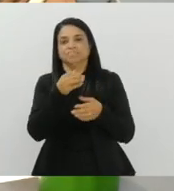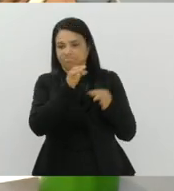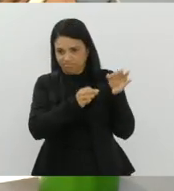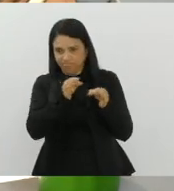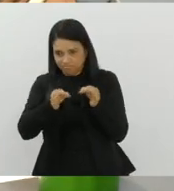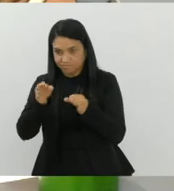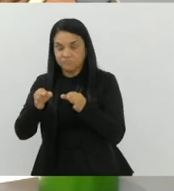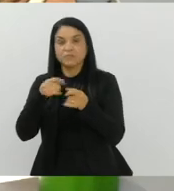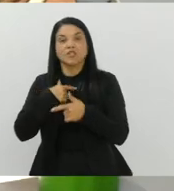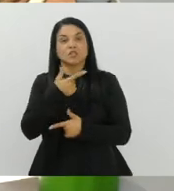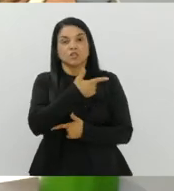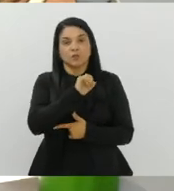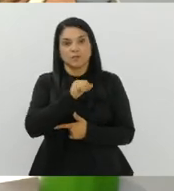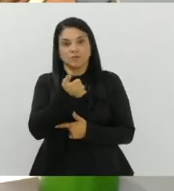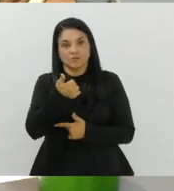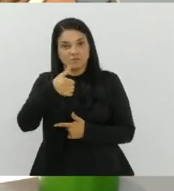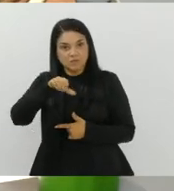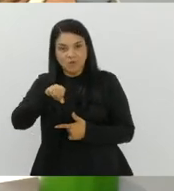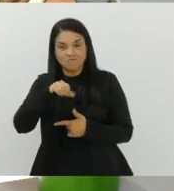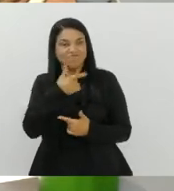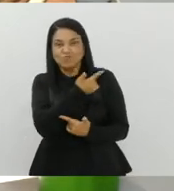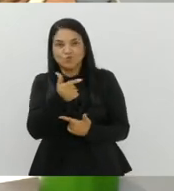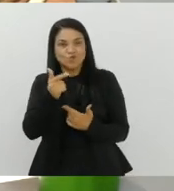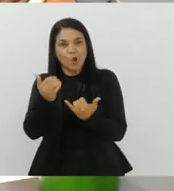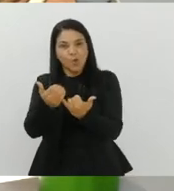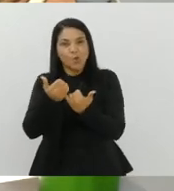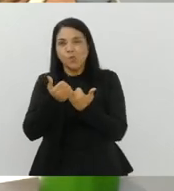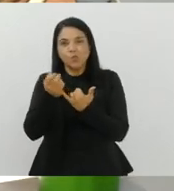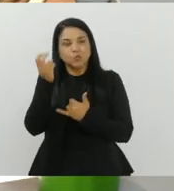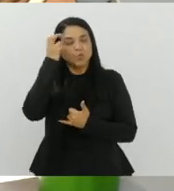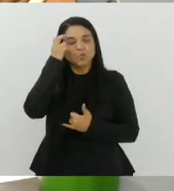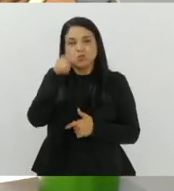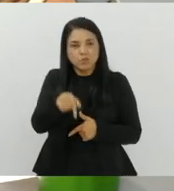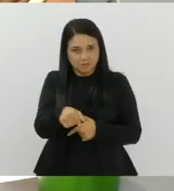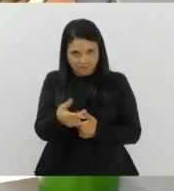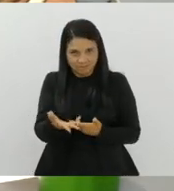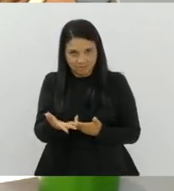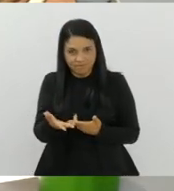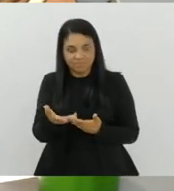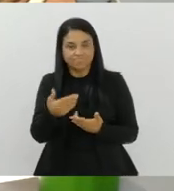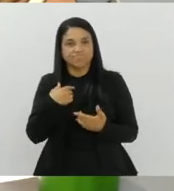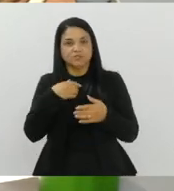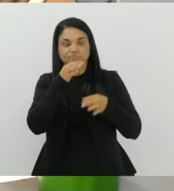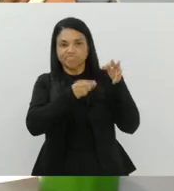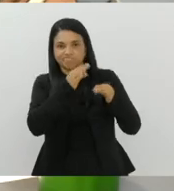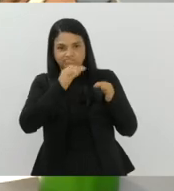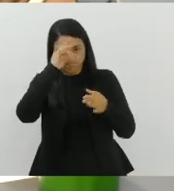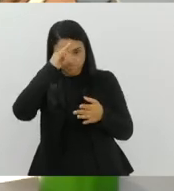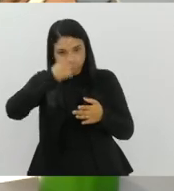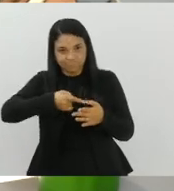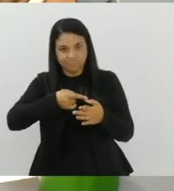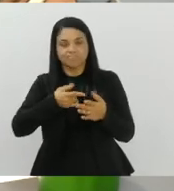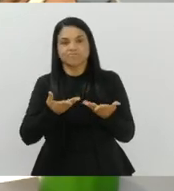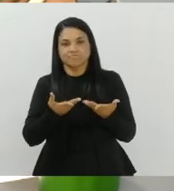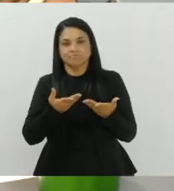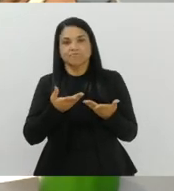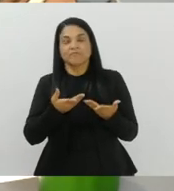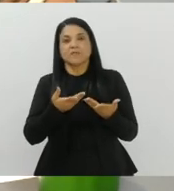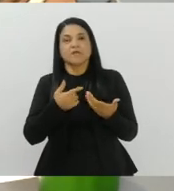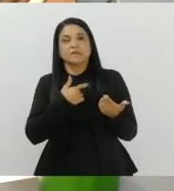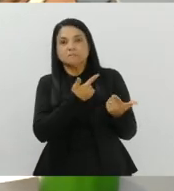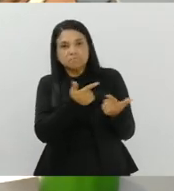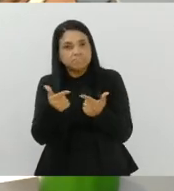em 2019 não tínhamos essa cultura de descumprimento de ordem judicial. E eu acho até interessante trazer isso realmente como base